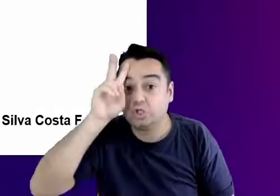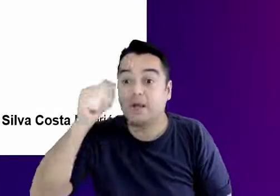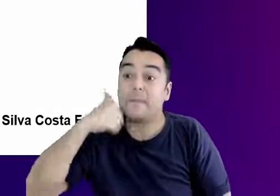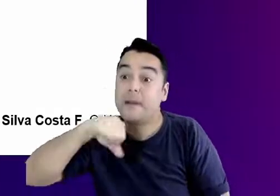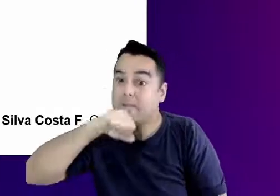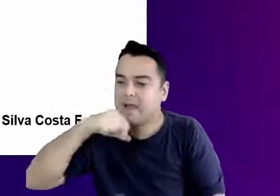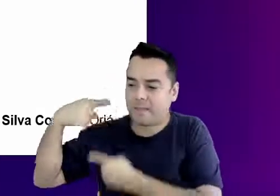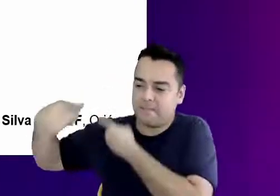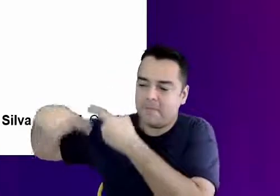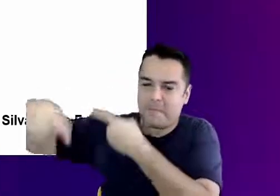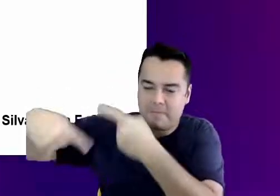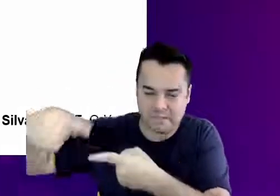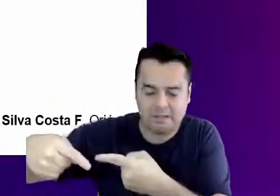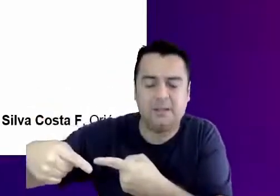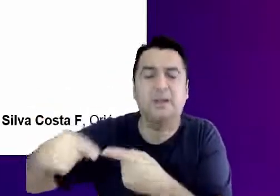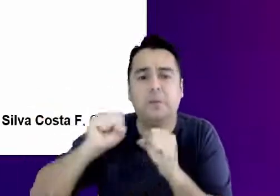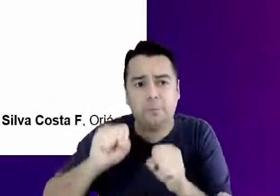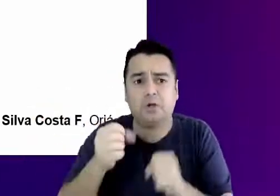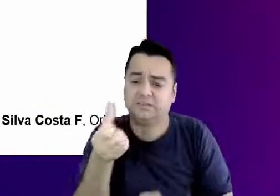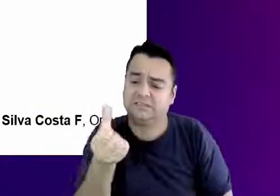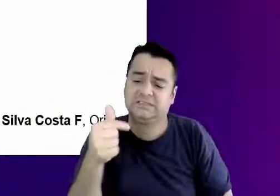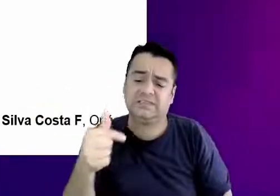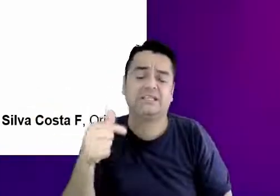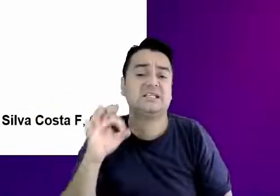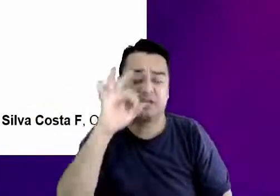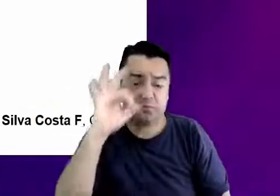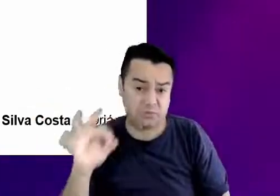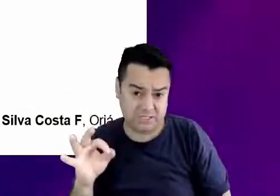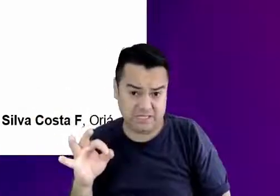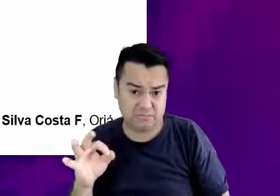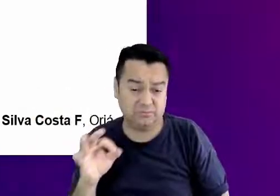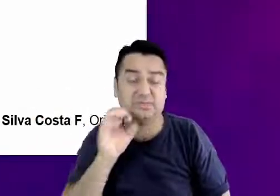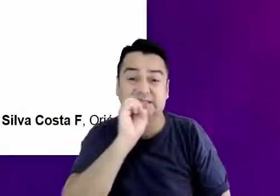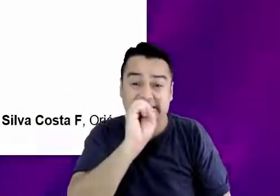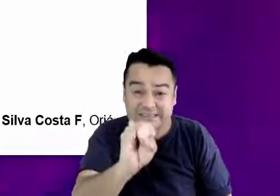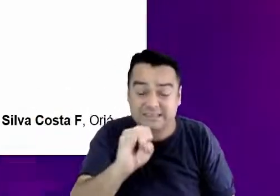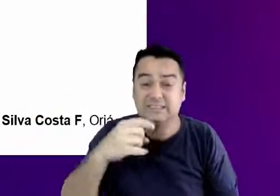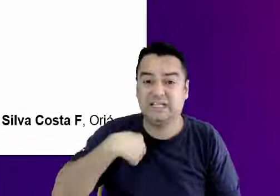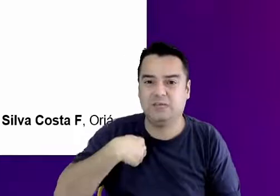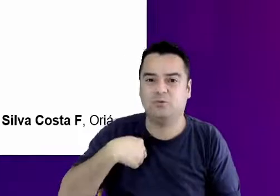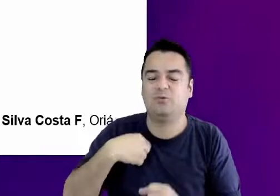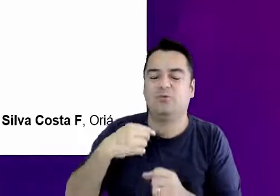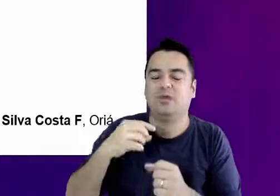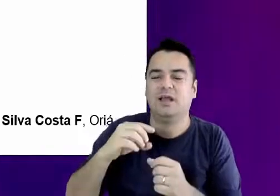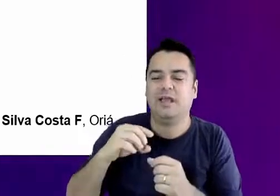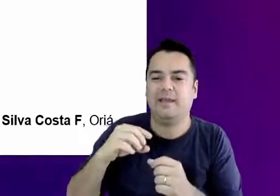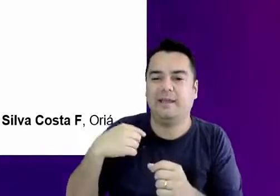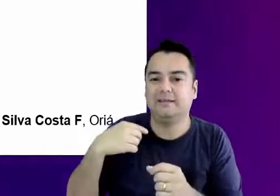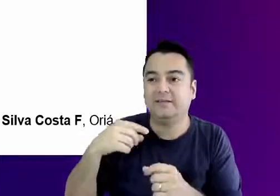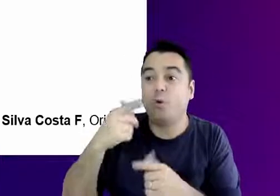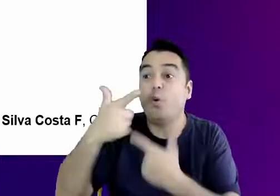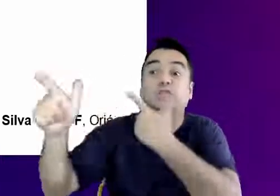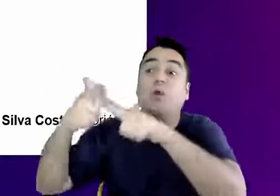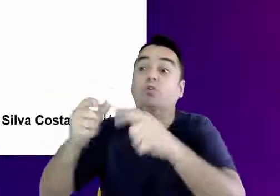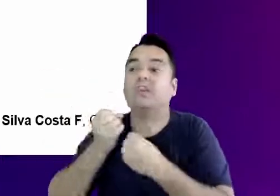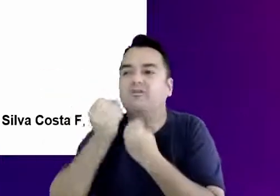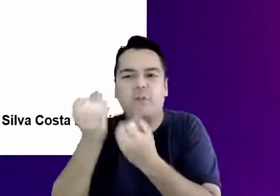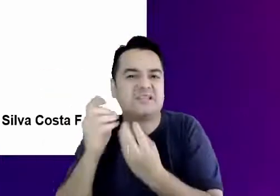ela pode chegar a 67% se eu não disponibilizar de Doppler de uterina e também das